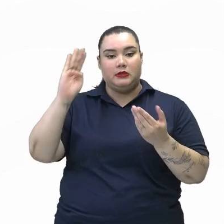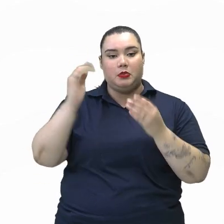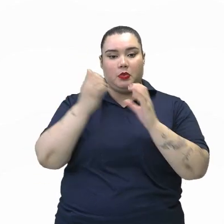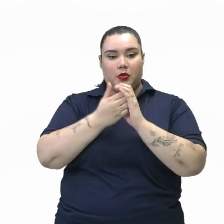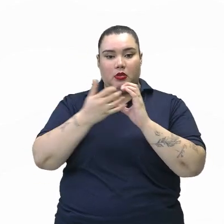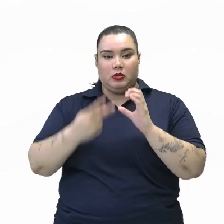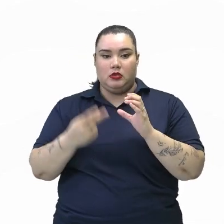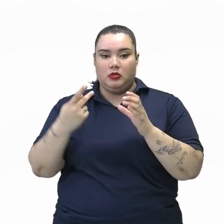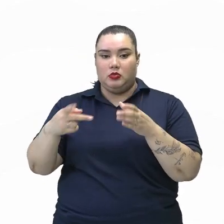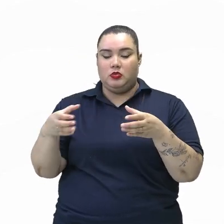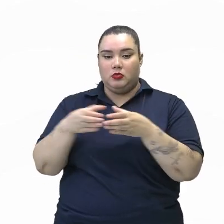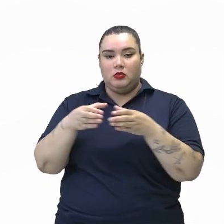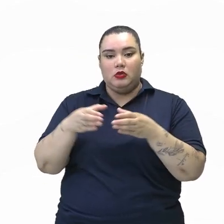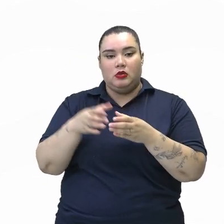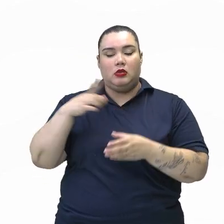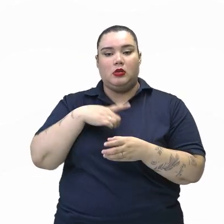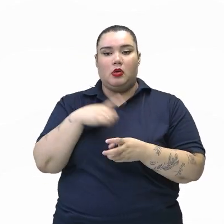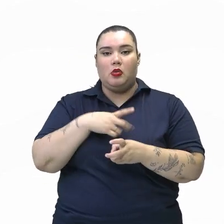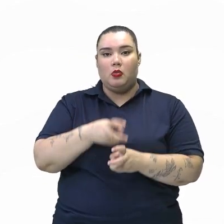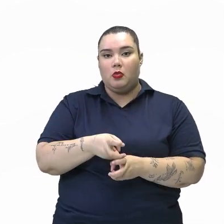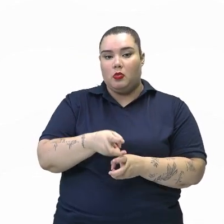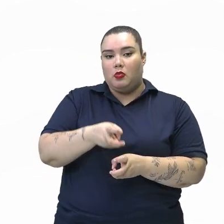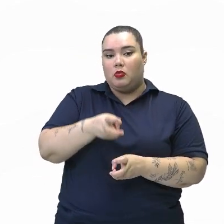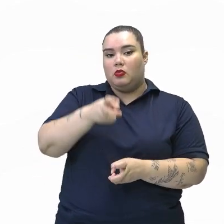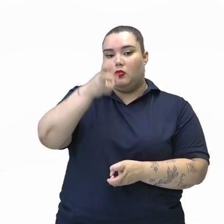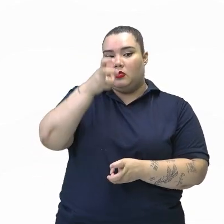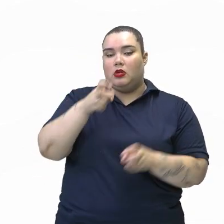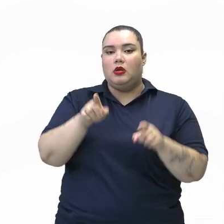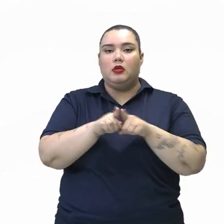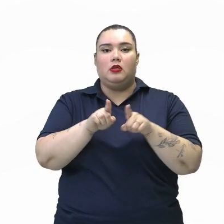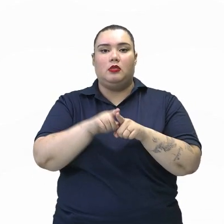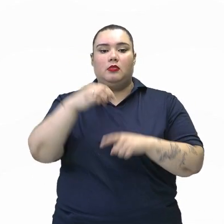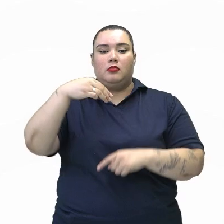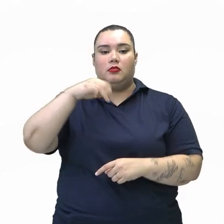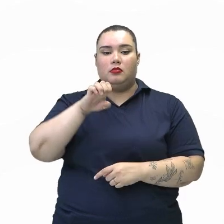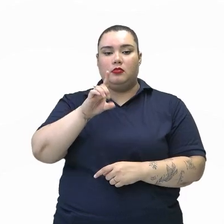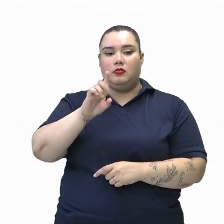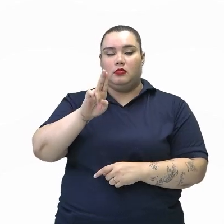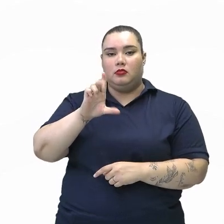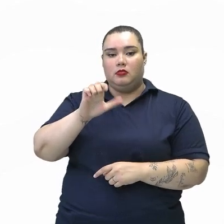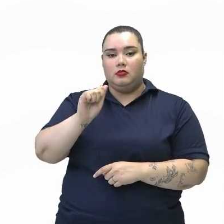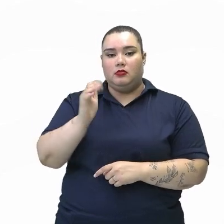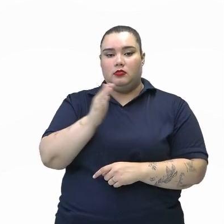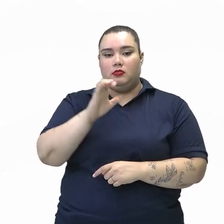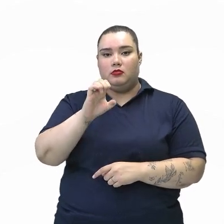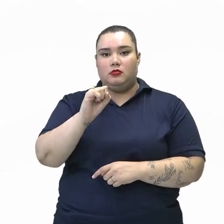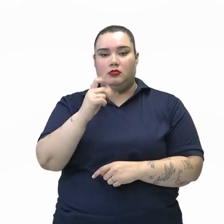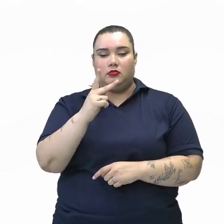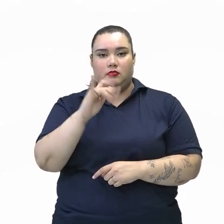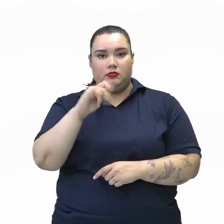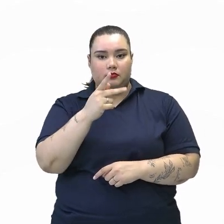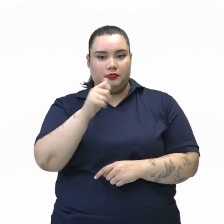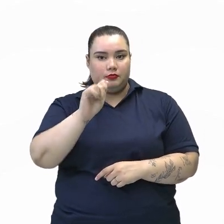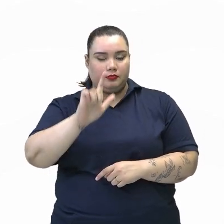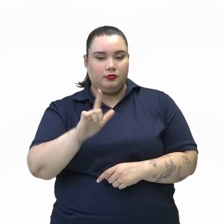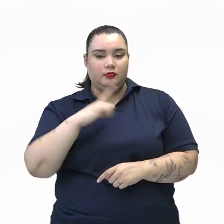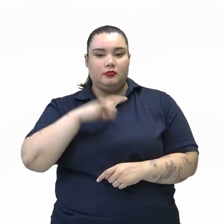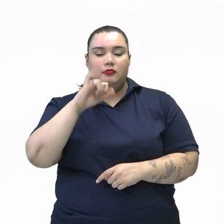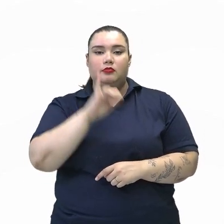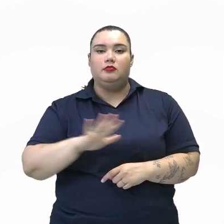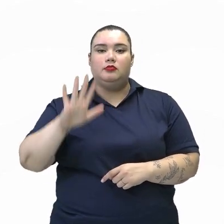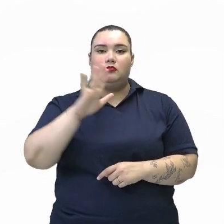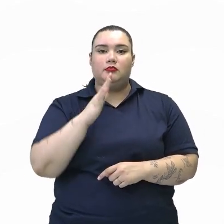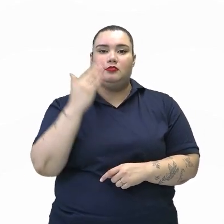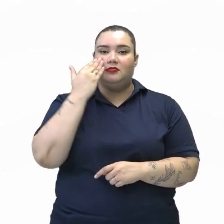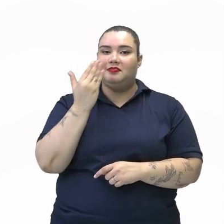do grupo é a presença da medula espinhal e da coluna vertebral. Nós temos aí a imagem de